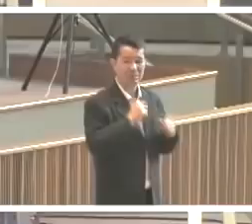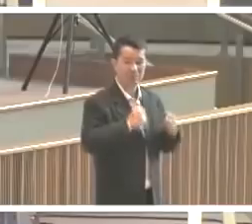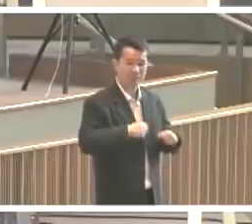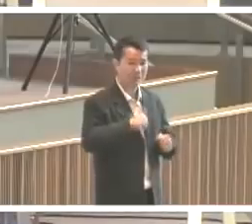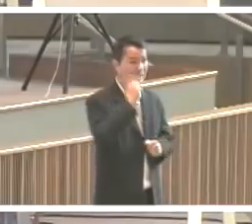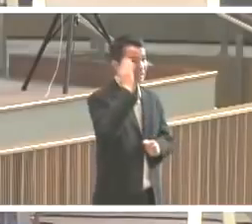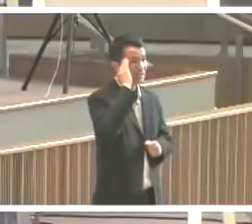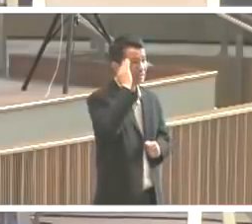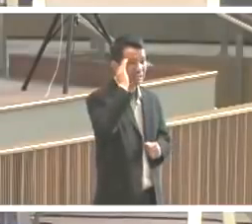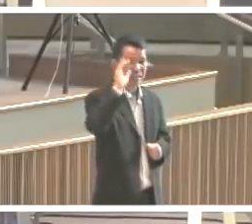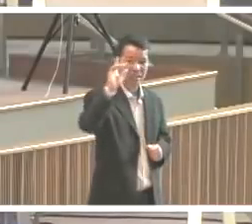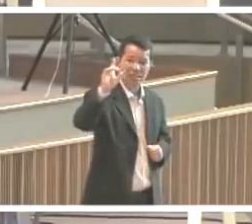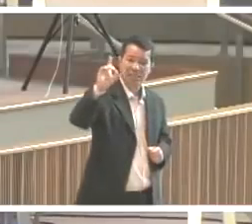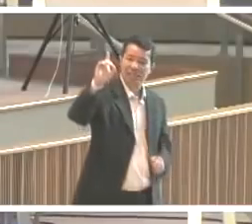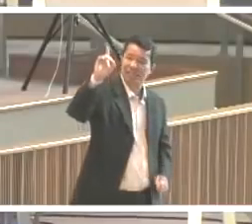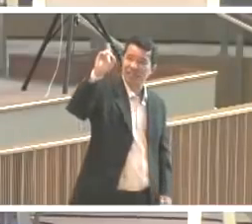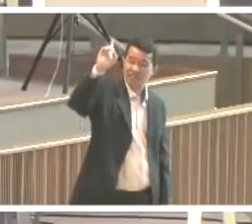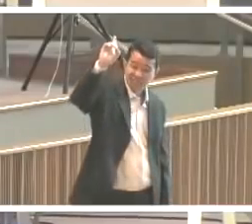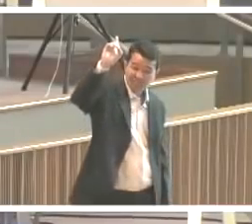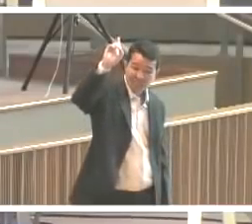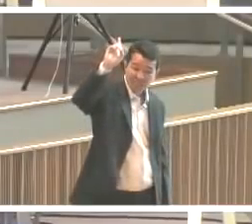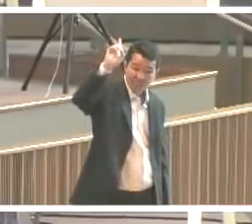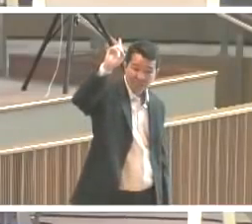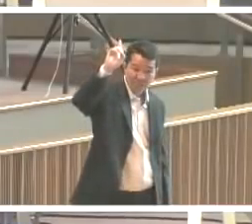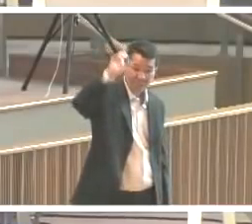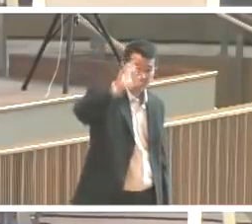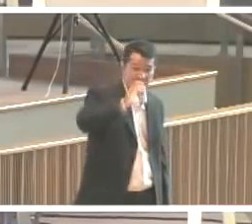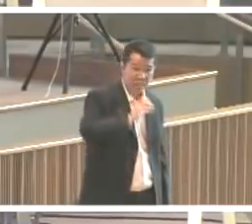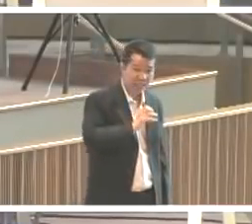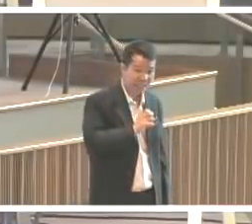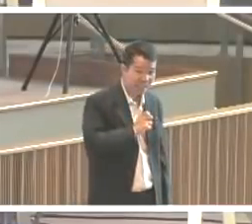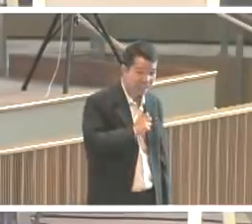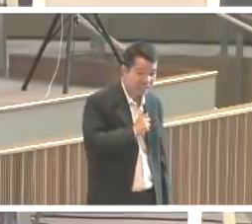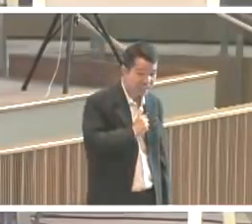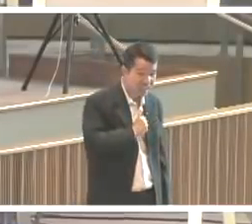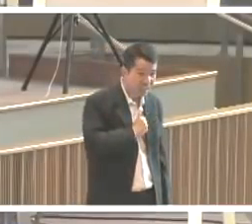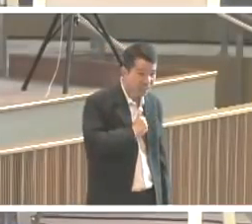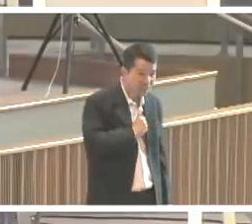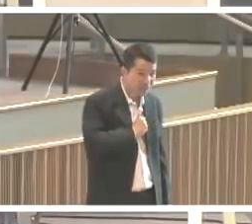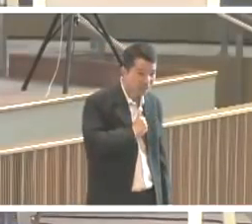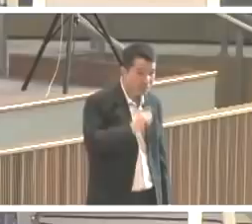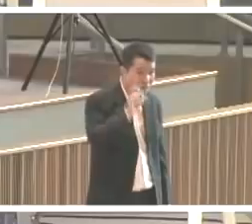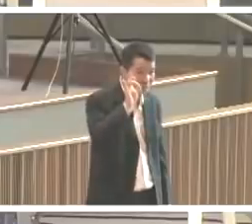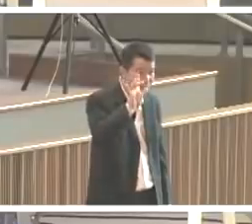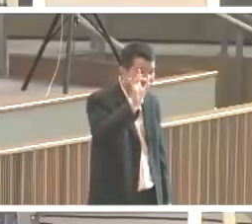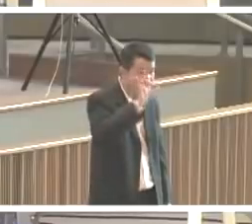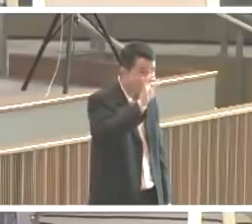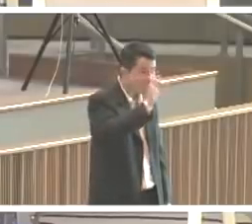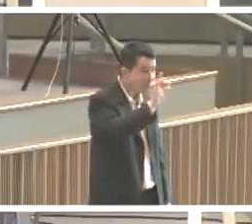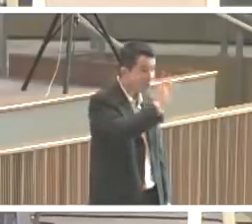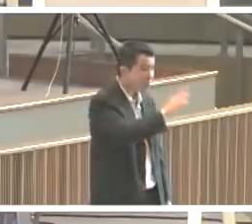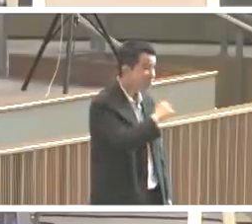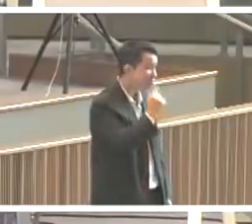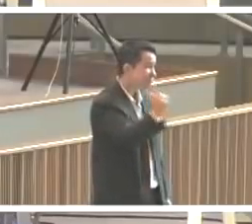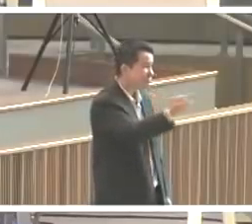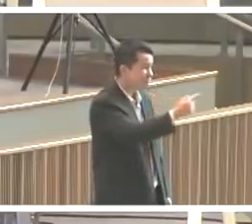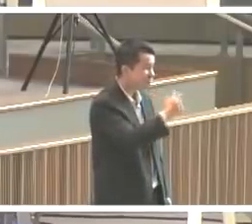ama e tem um plano para a tua vida, e tem um propósito para cumprir na tua